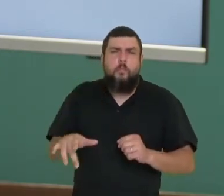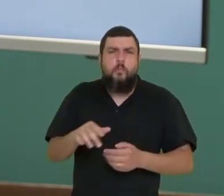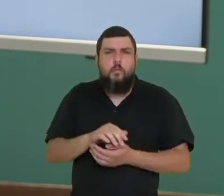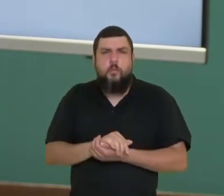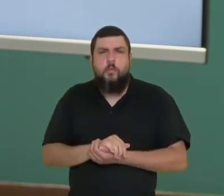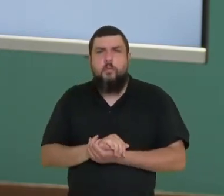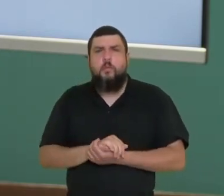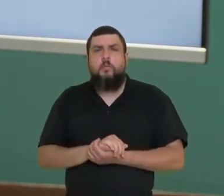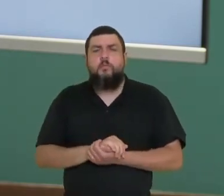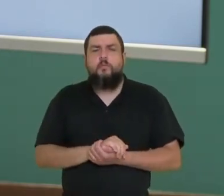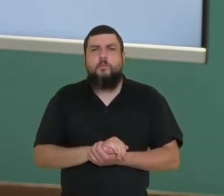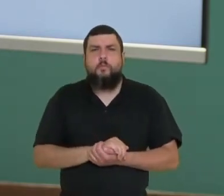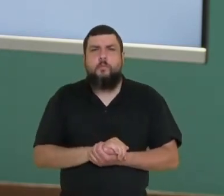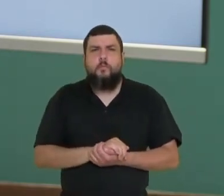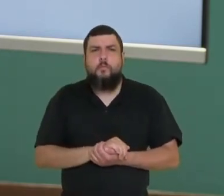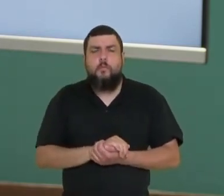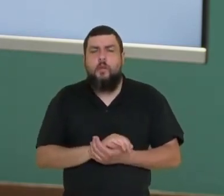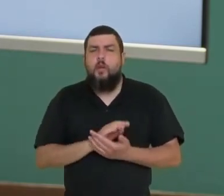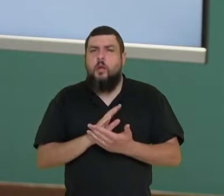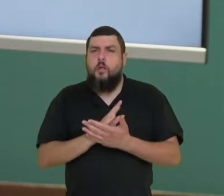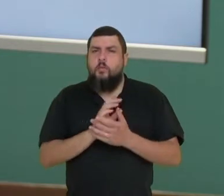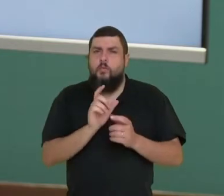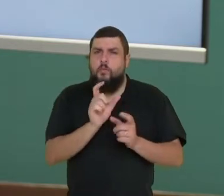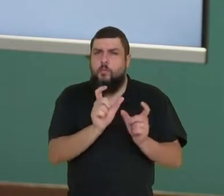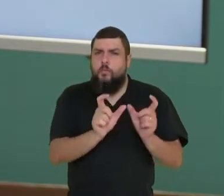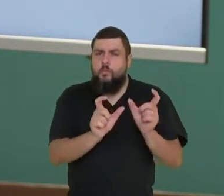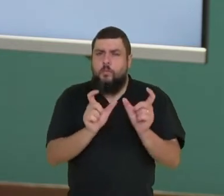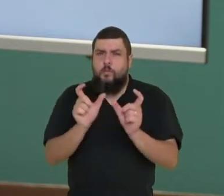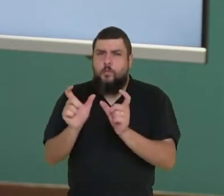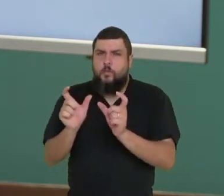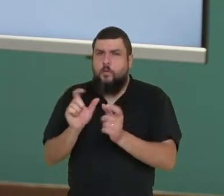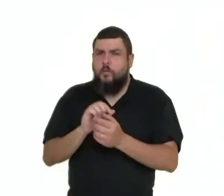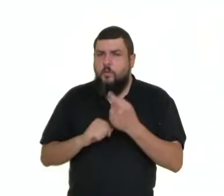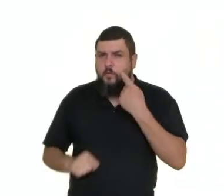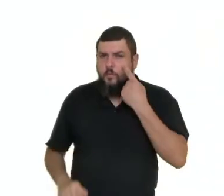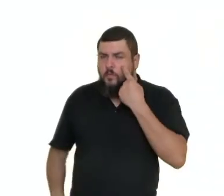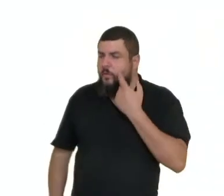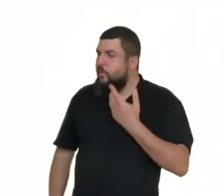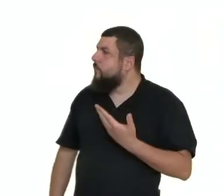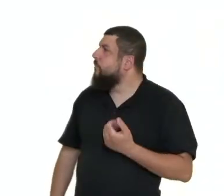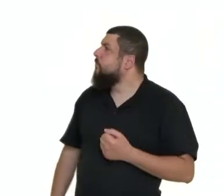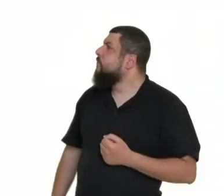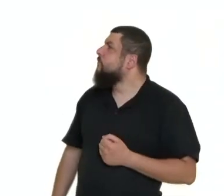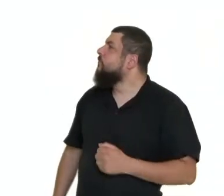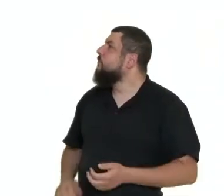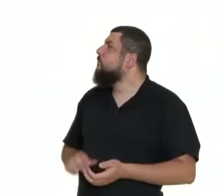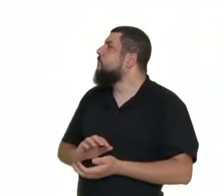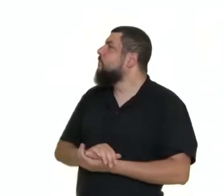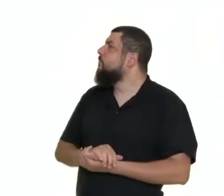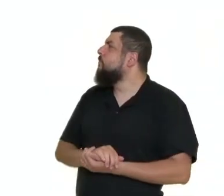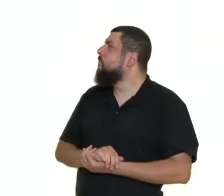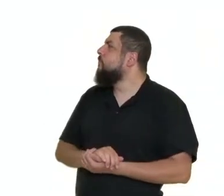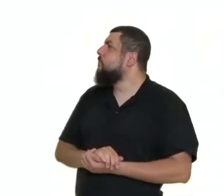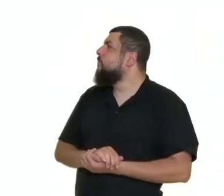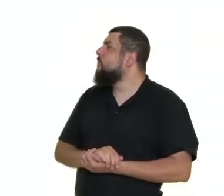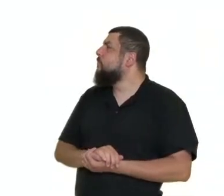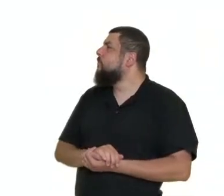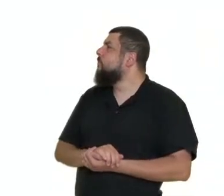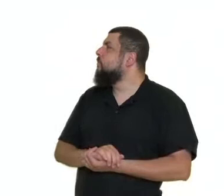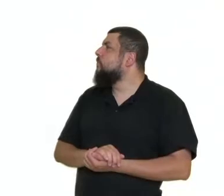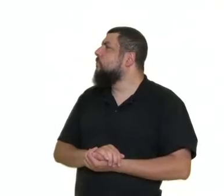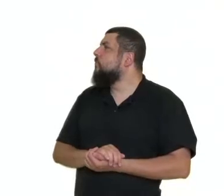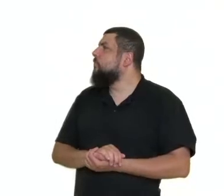aqui, Algumas terminações. Hacha ou hacho. Exemplo. Poblacho, que vem